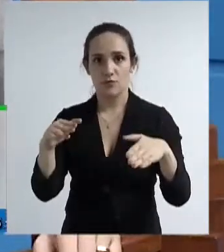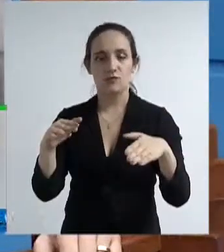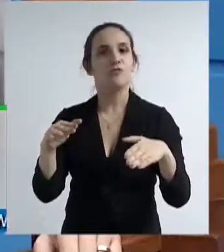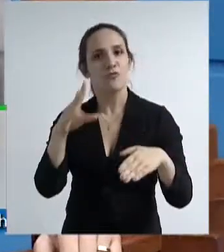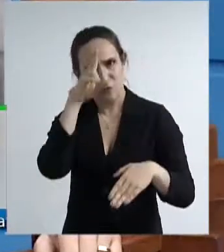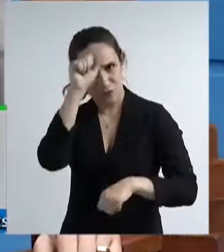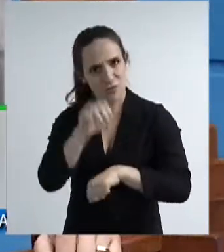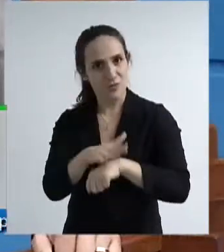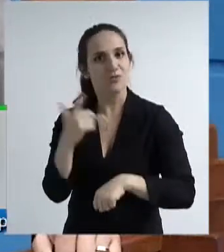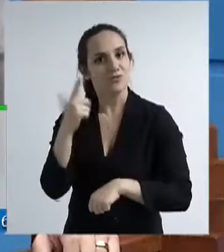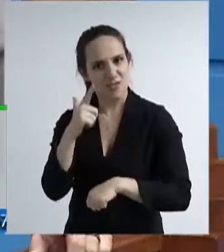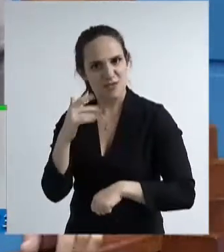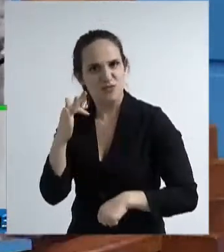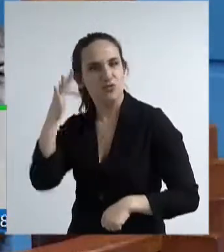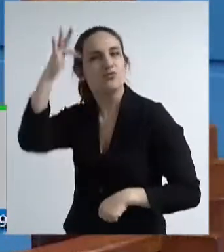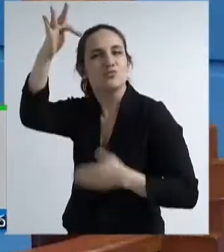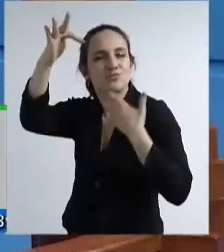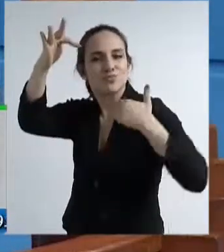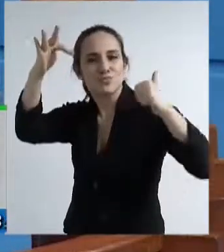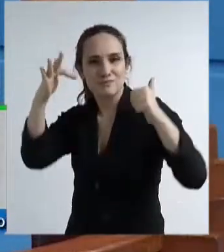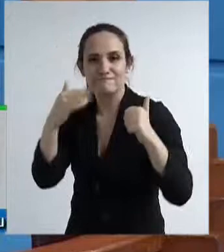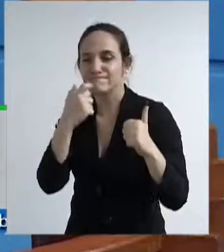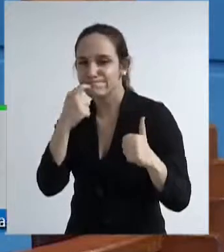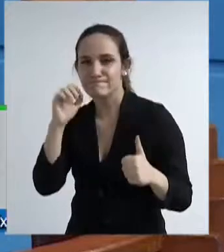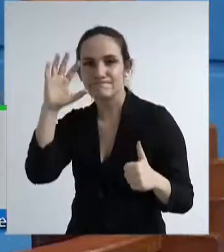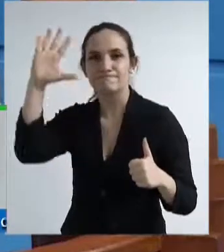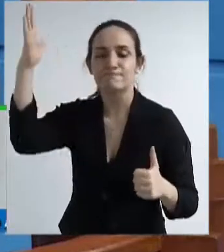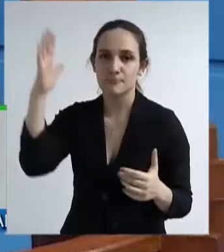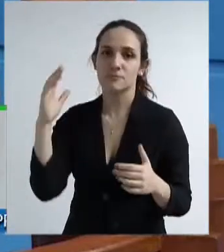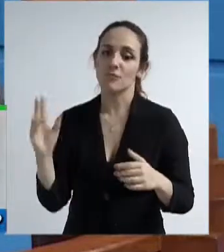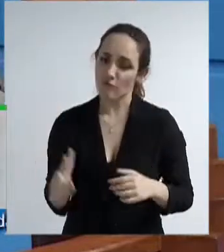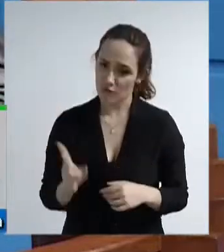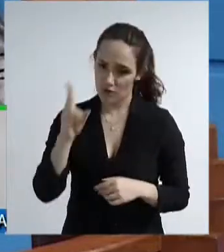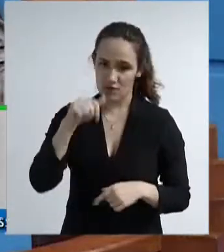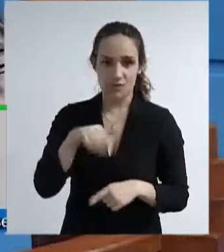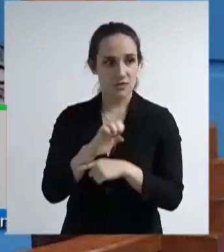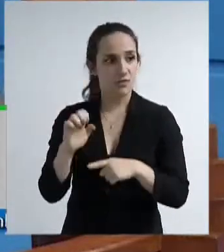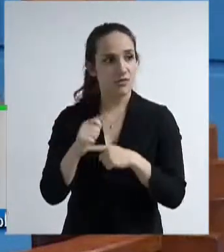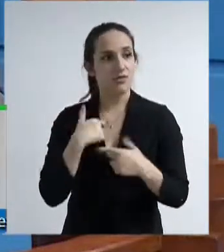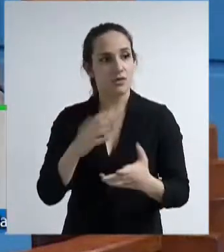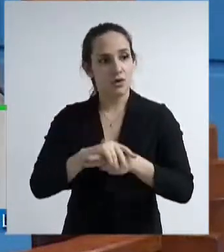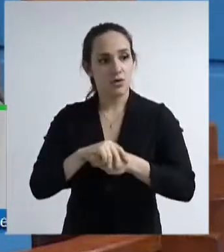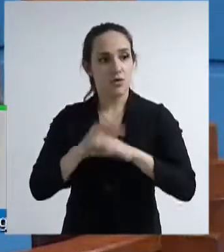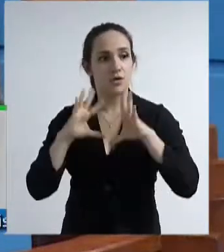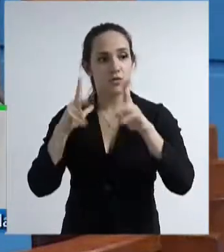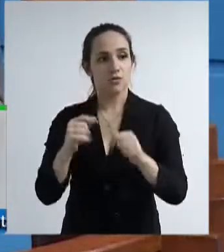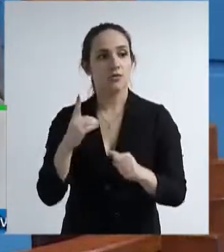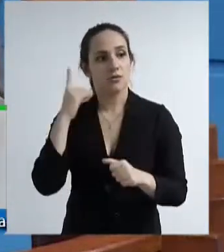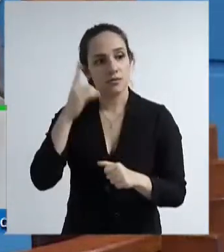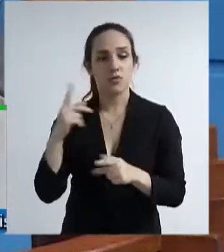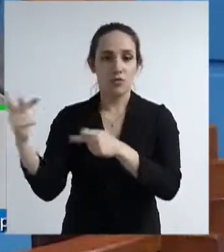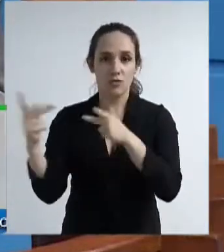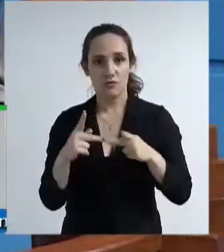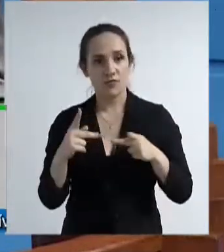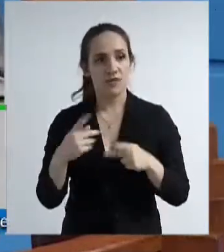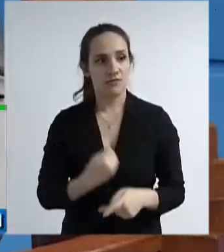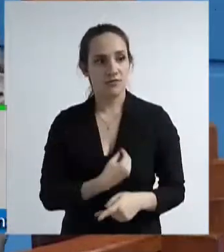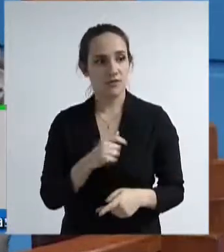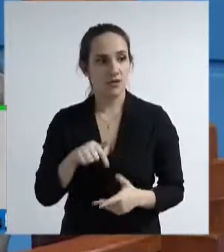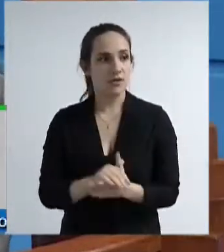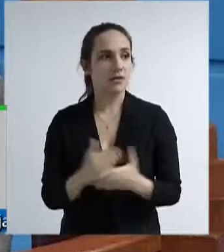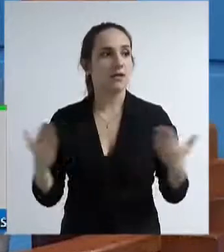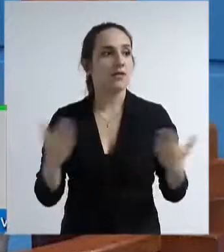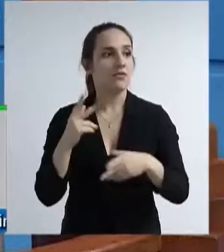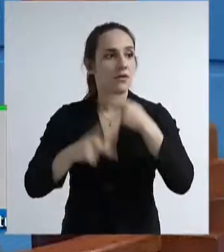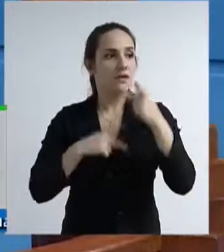Juntos podemos fortalecer o turismo e valorizar o nosso Estado. Aproveito para cumprimentar os nobres pares para estarem presentes também. E puxando o